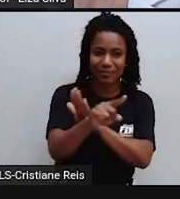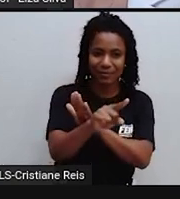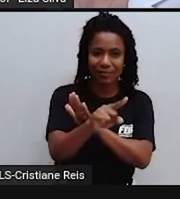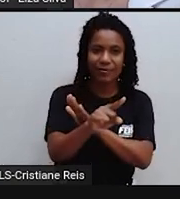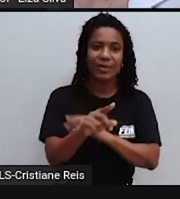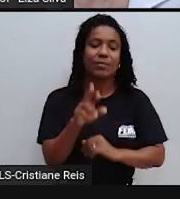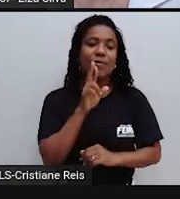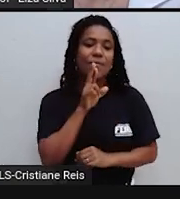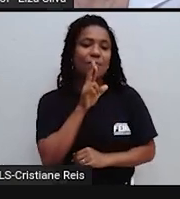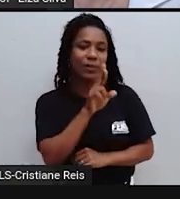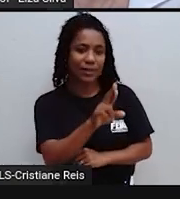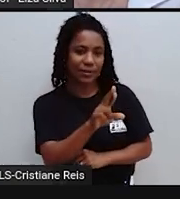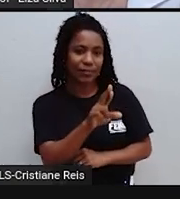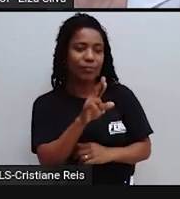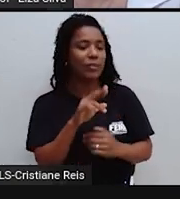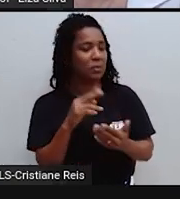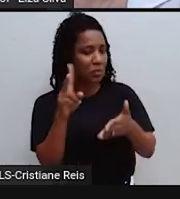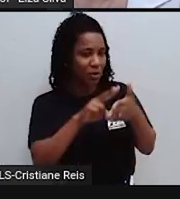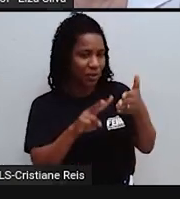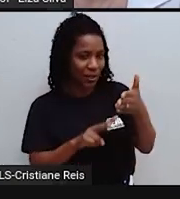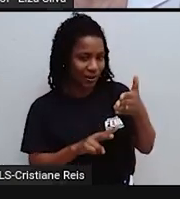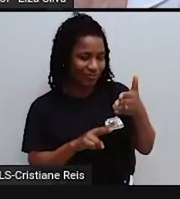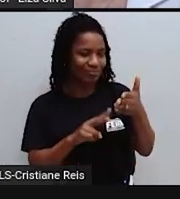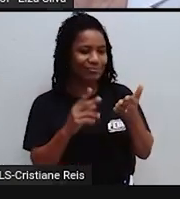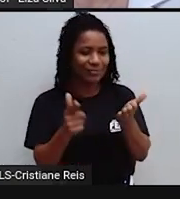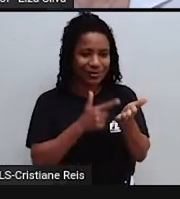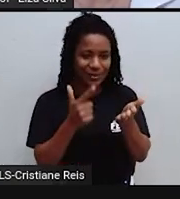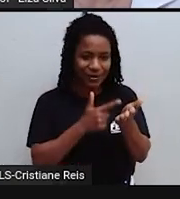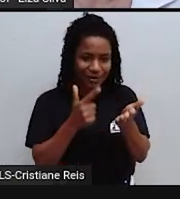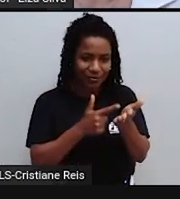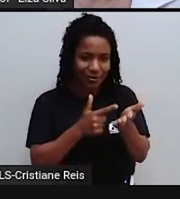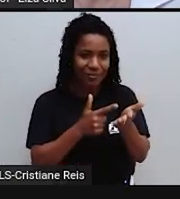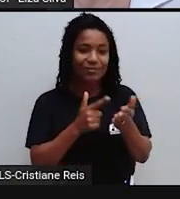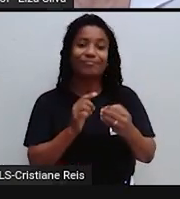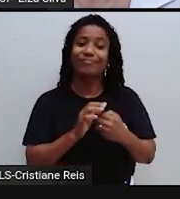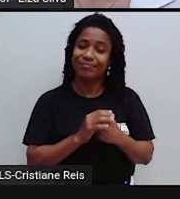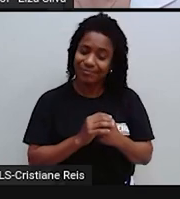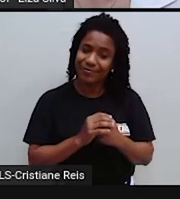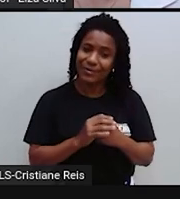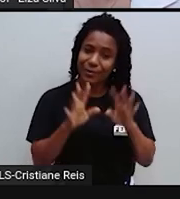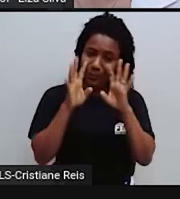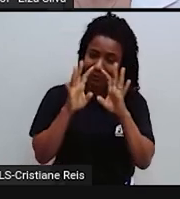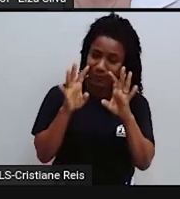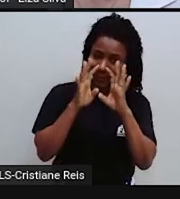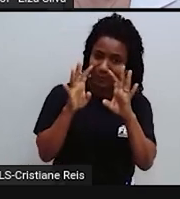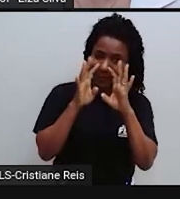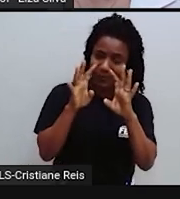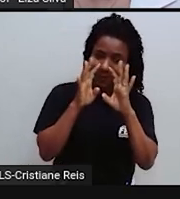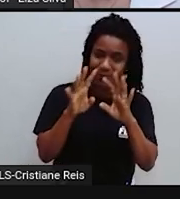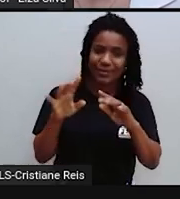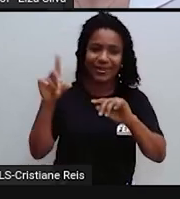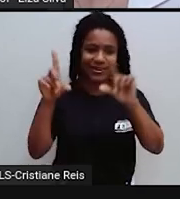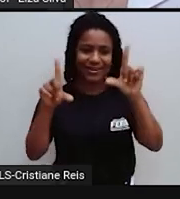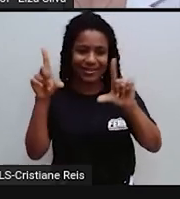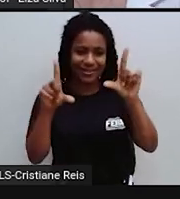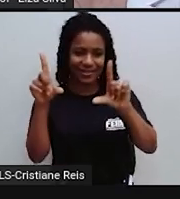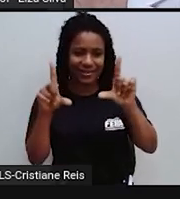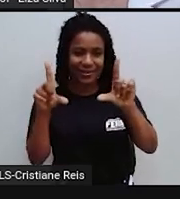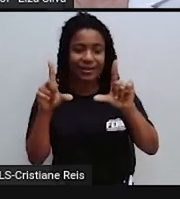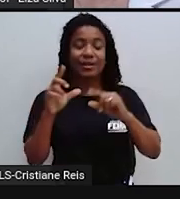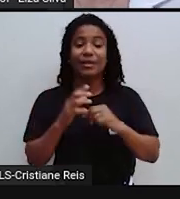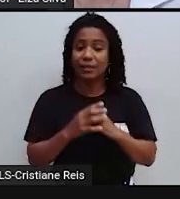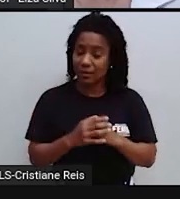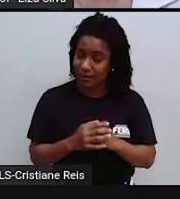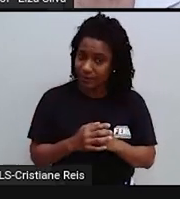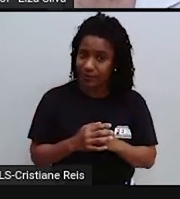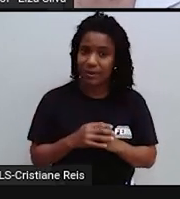I'm reading a book, eu estou lendo um livro. I'm watching TV, eu estou assistindo TV. É importante